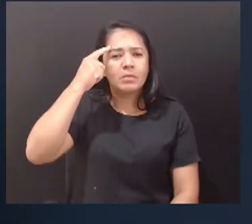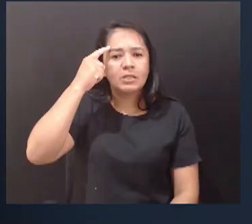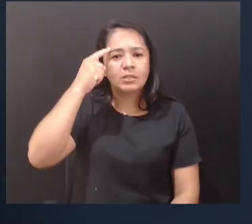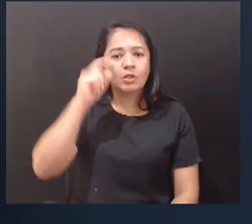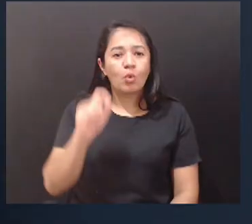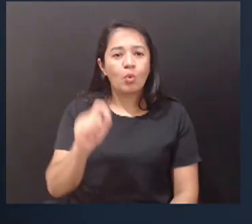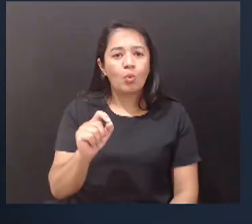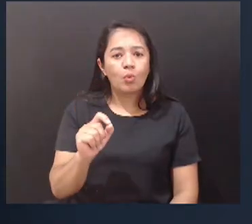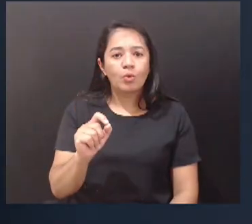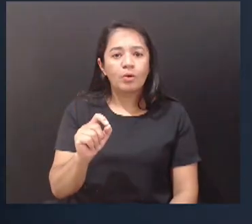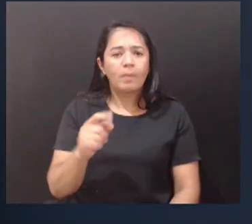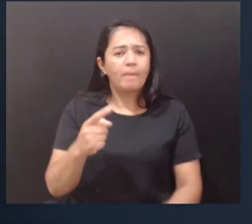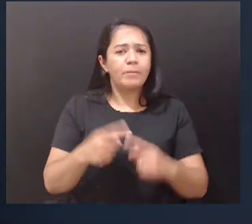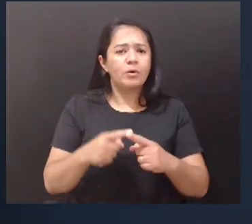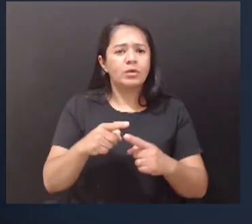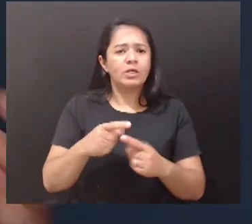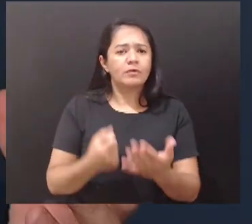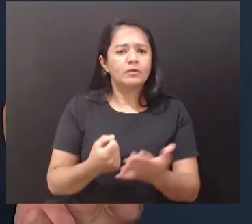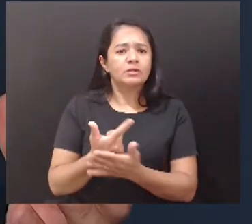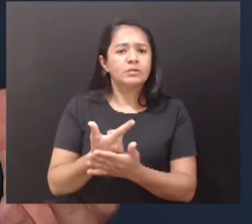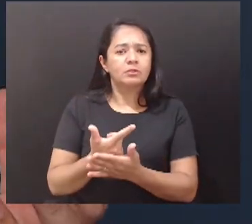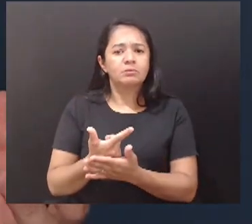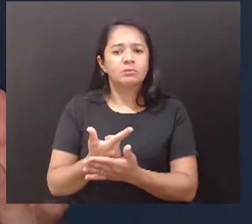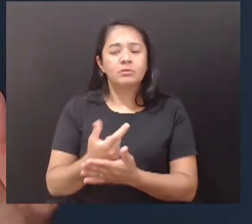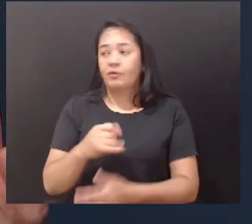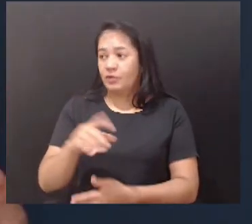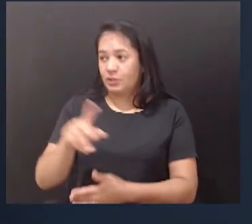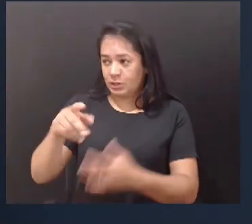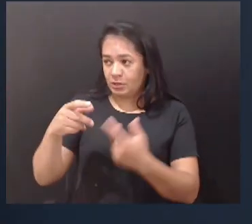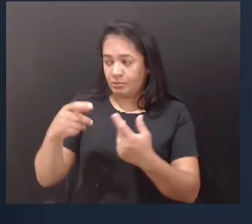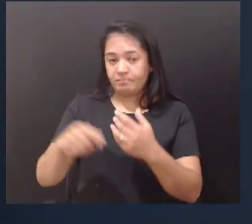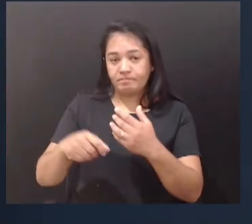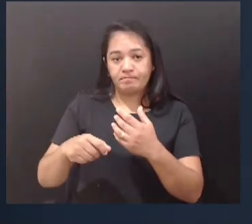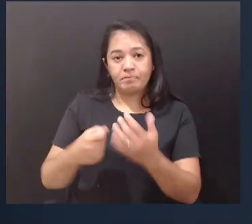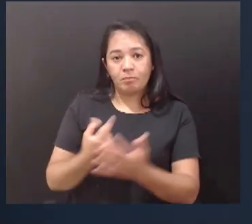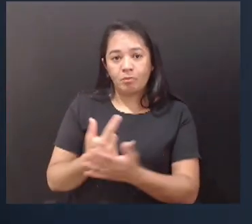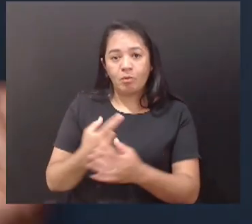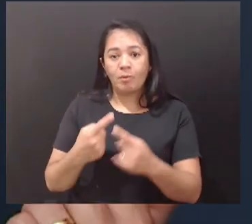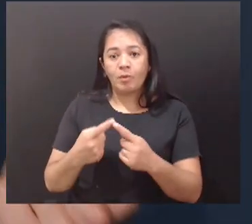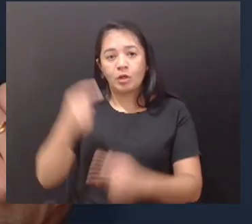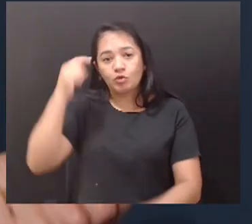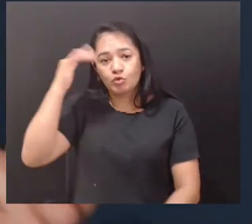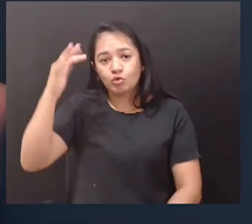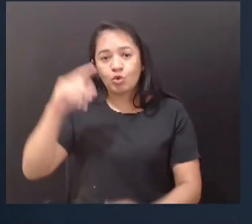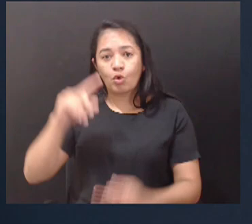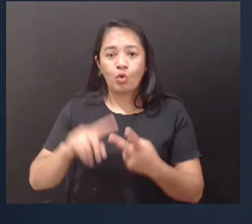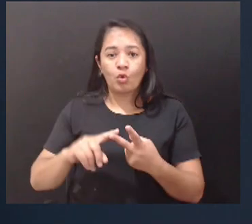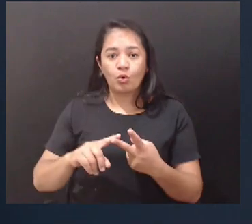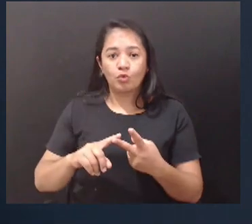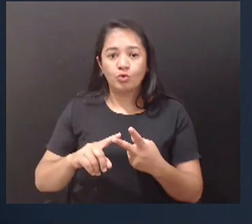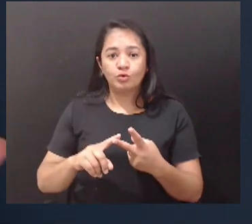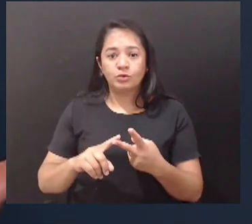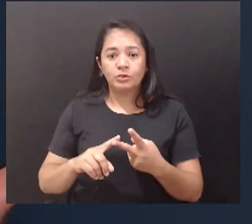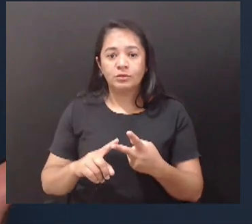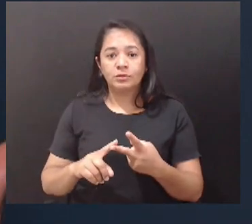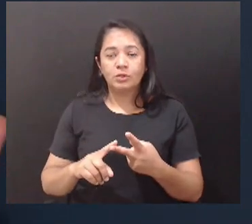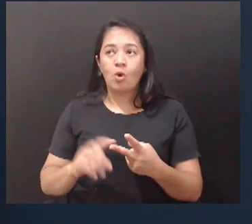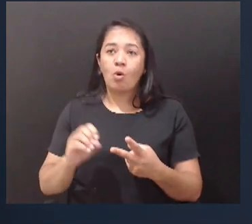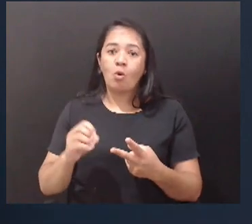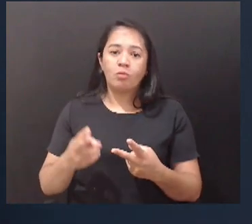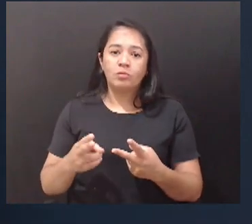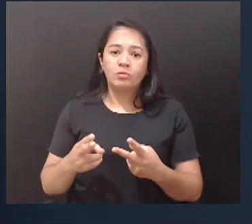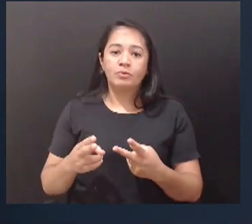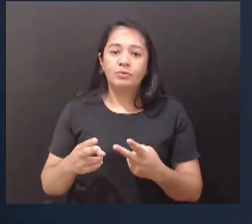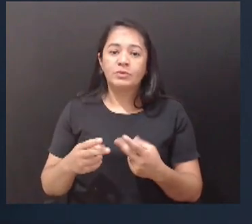no porquê você está fazendo essa dívida. Se é algo que você realmente está fazendo por um sonho, como a gente comentou no episódio passado, ou se é algo que você está